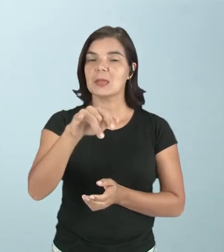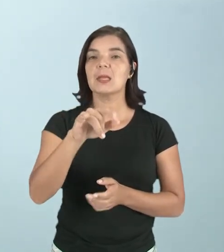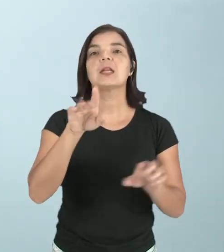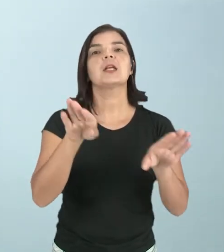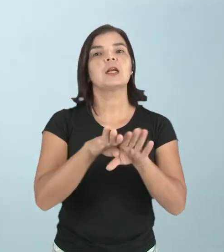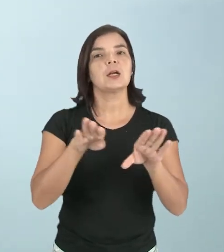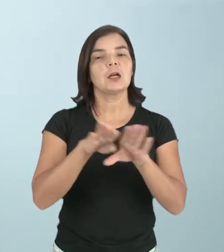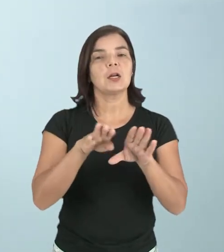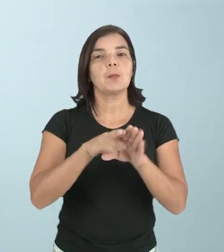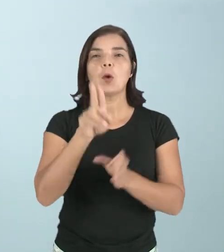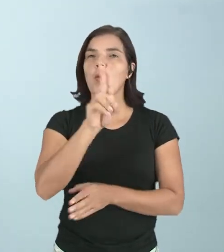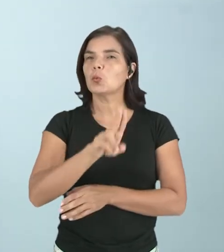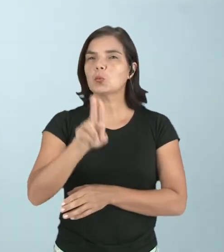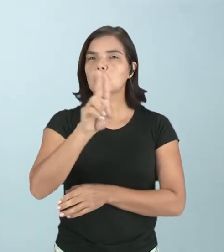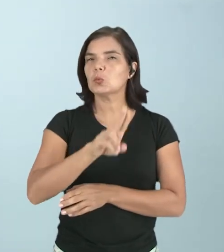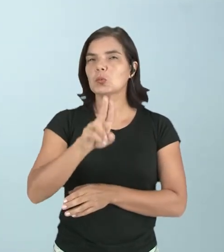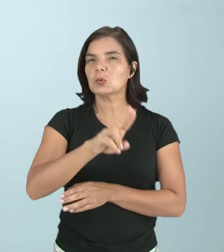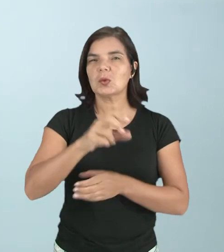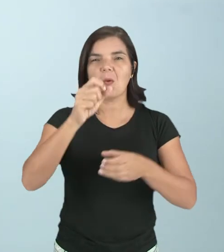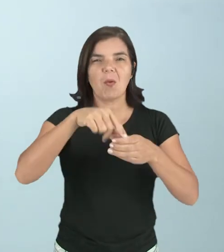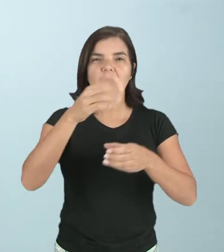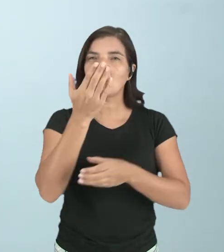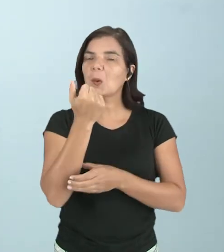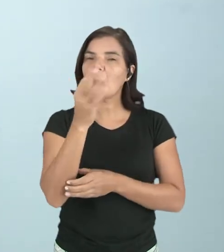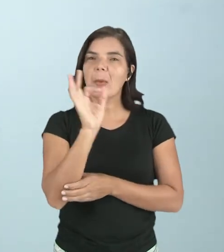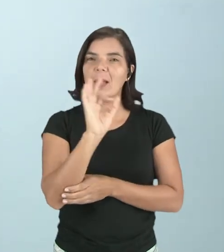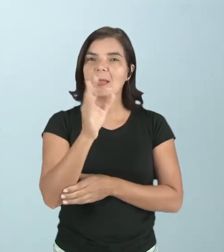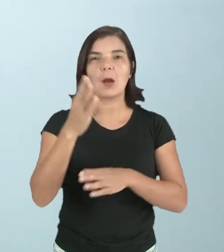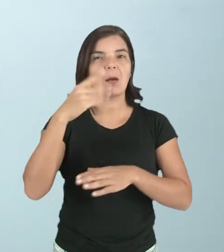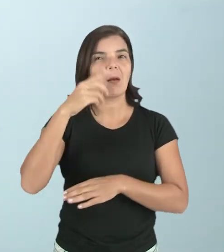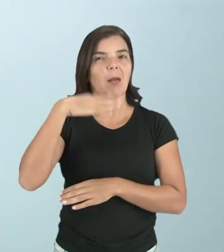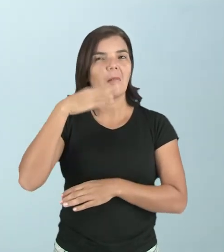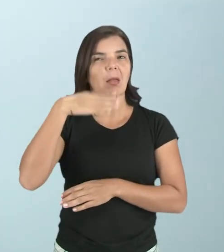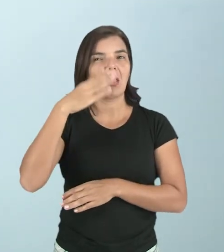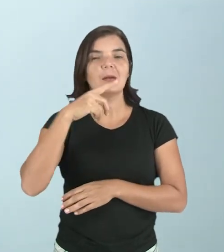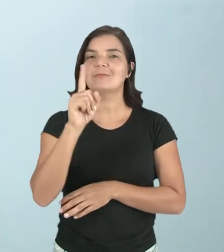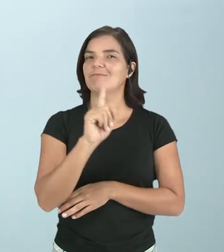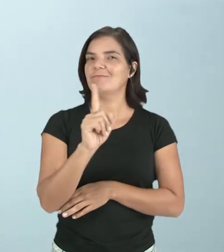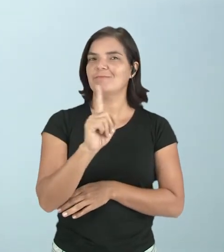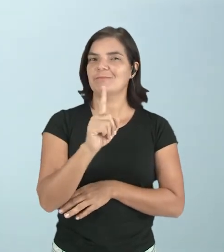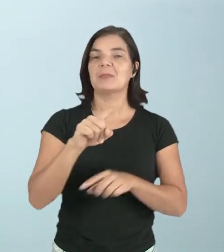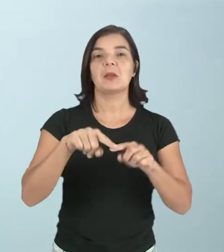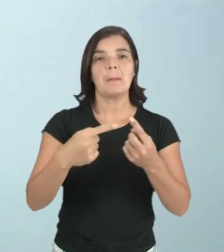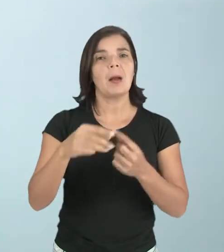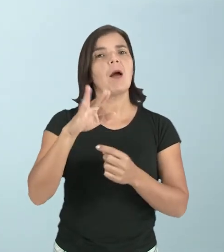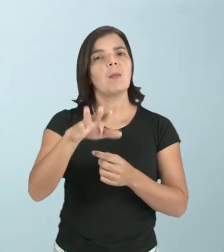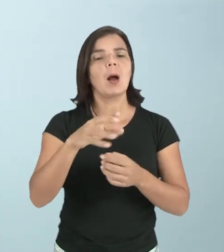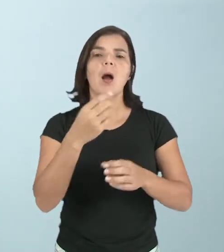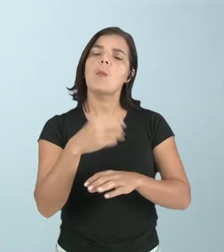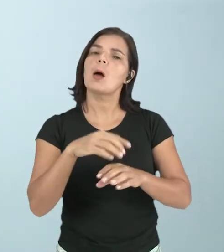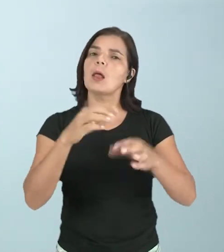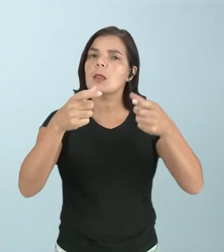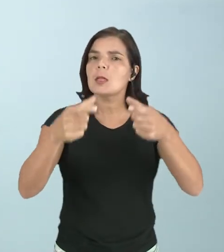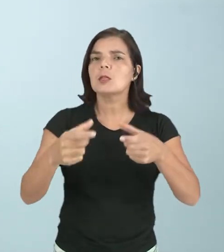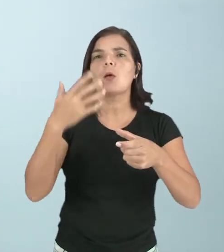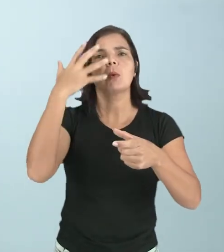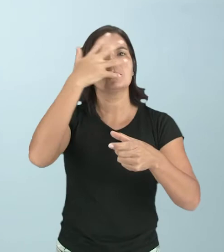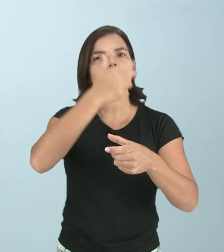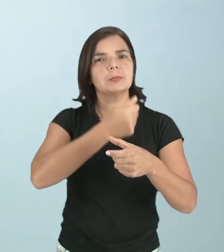ornamental, porque não é usada muito para colocar em comida, em alimentação. É mais para decorar